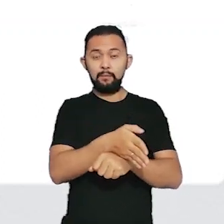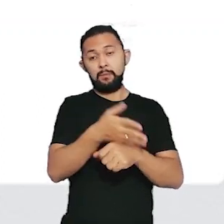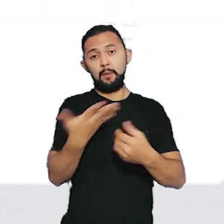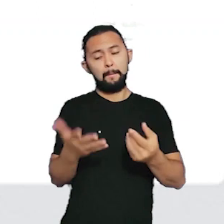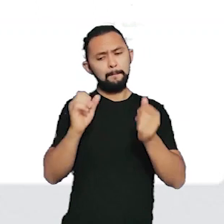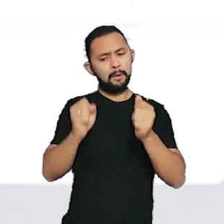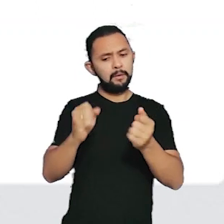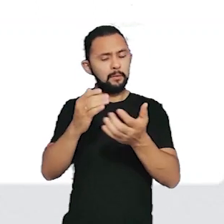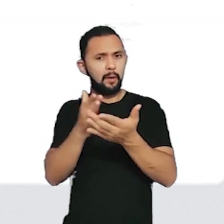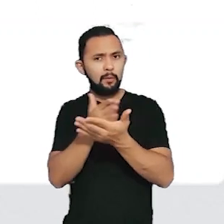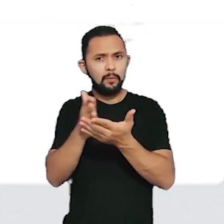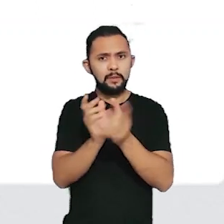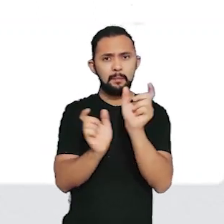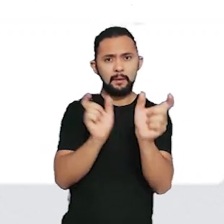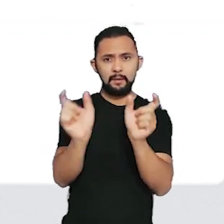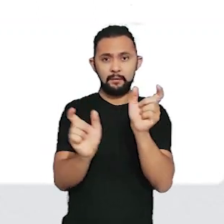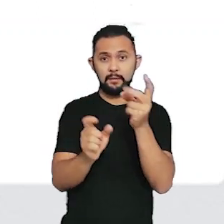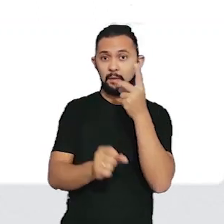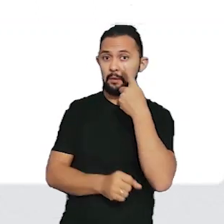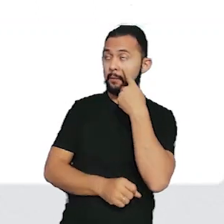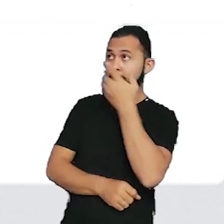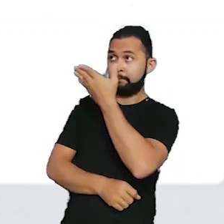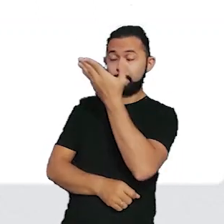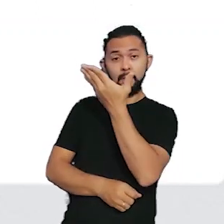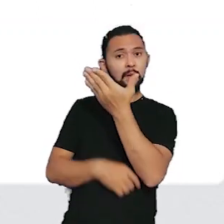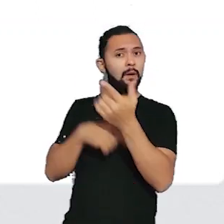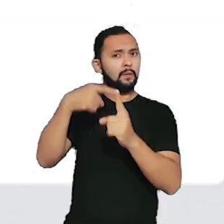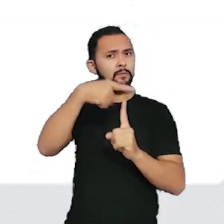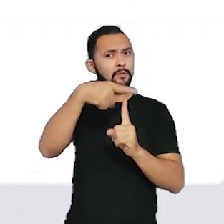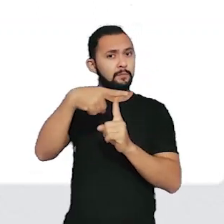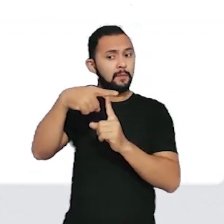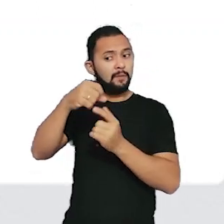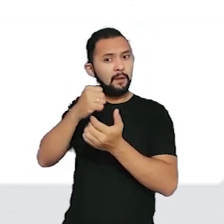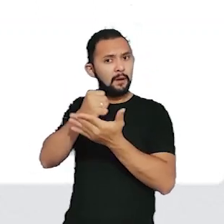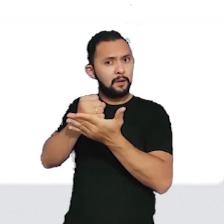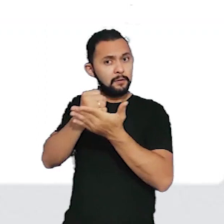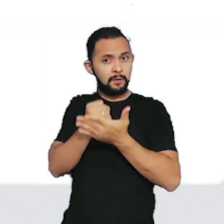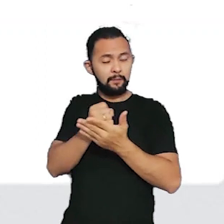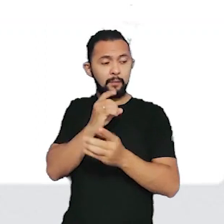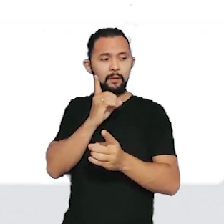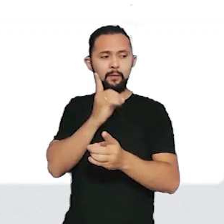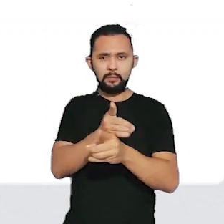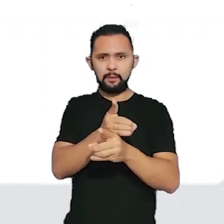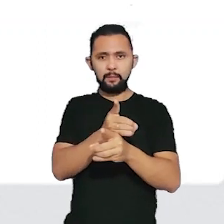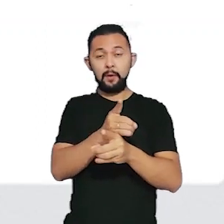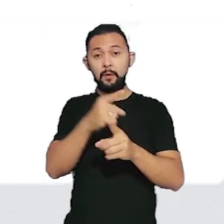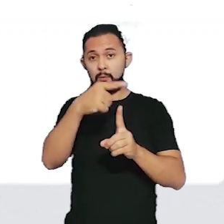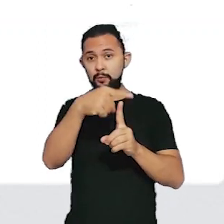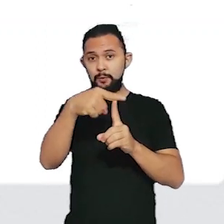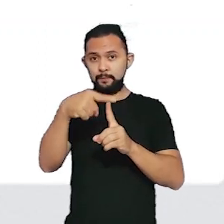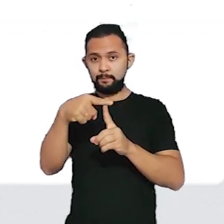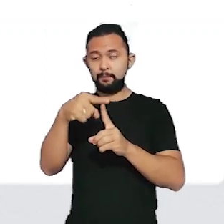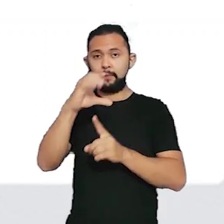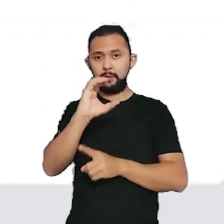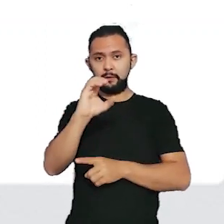tal, o tanto, o tamanho, o tão que, o tanto que, tamanho que. Então sempre nas